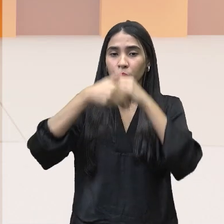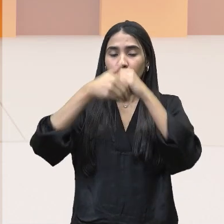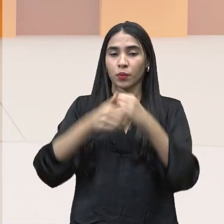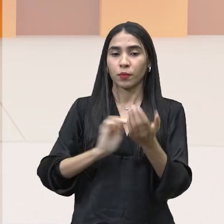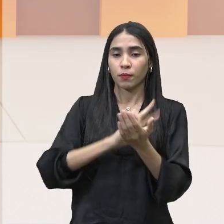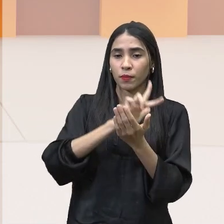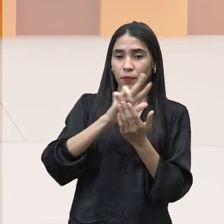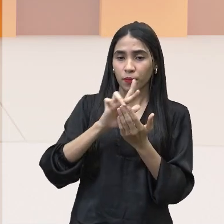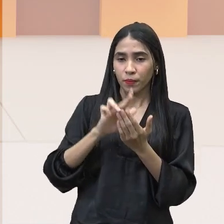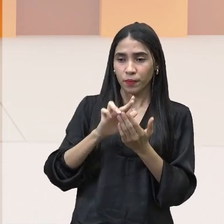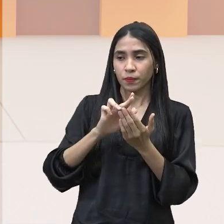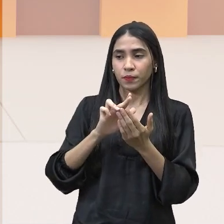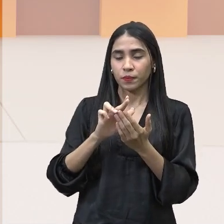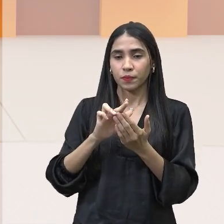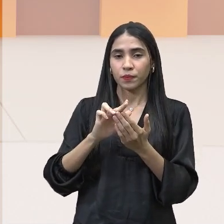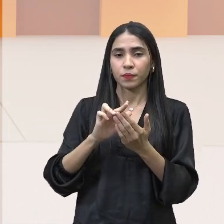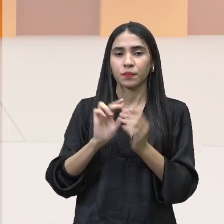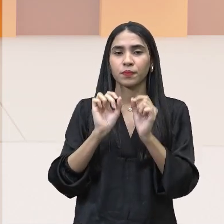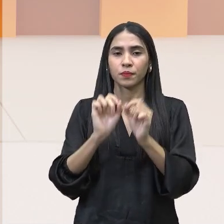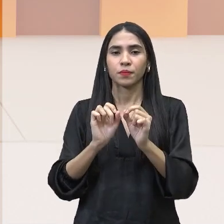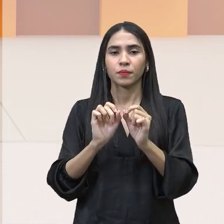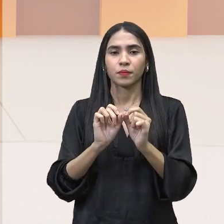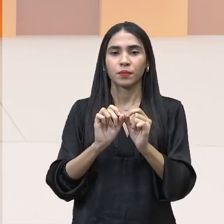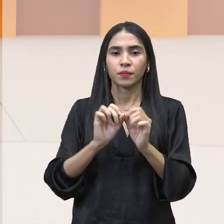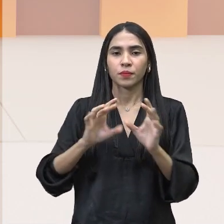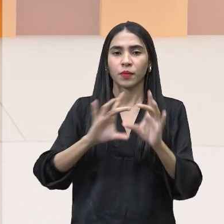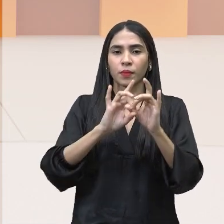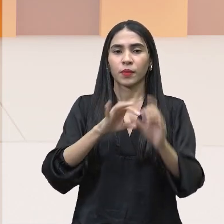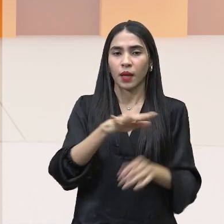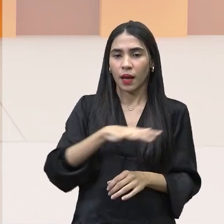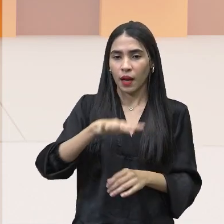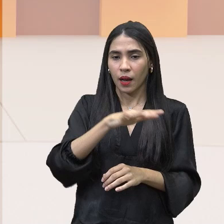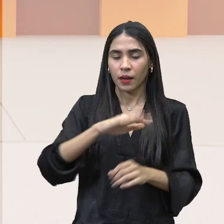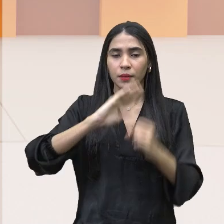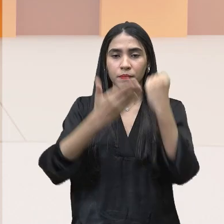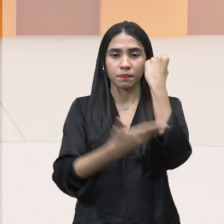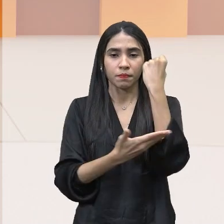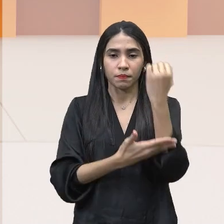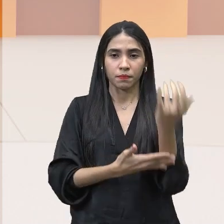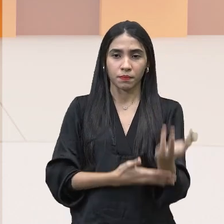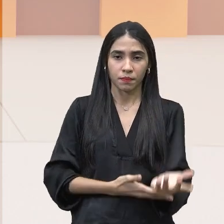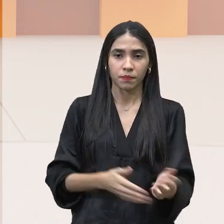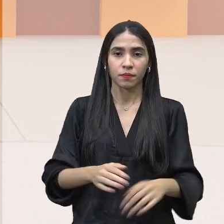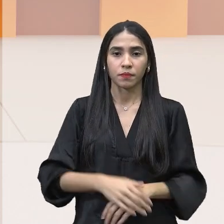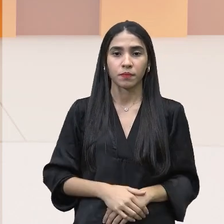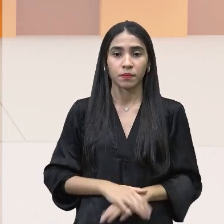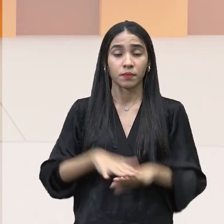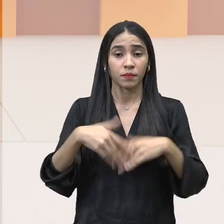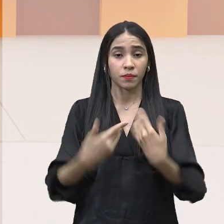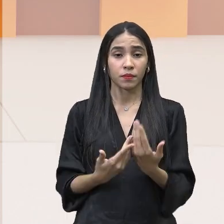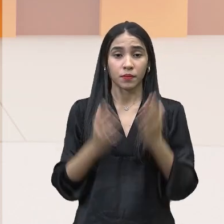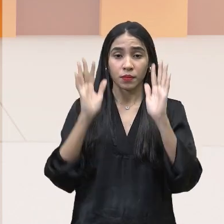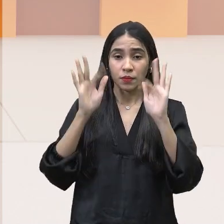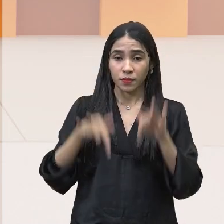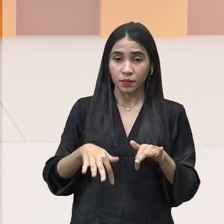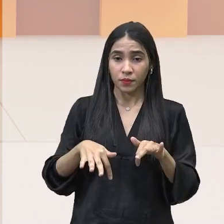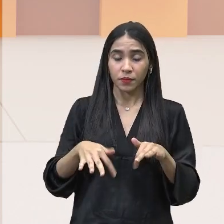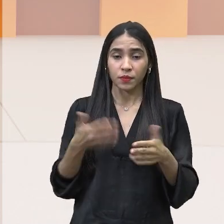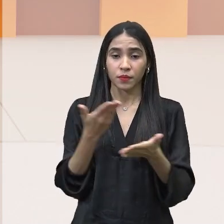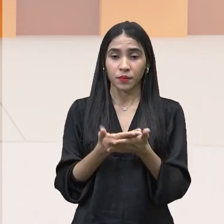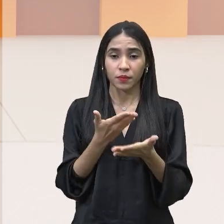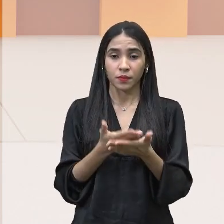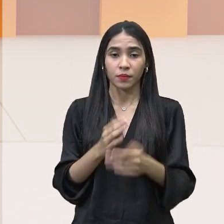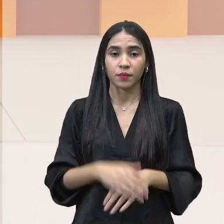fiscalização ambiental e manejo florestal sustentável a atividades econômicas desenvolvidas a partir do